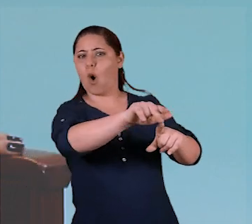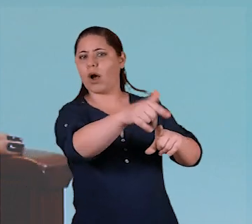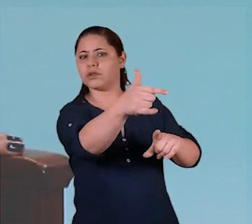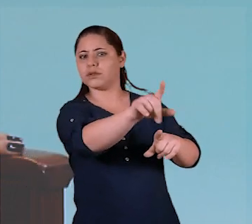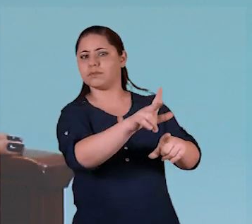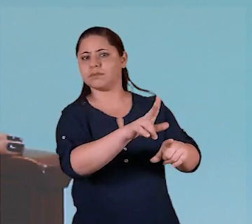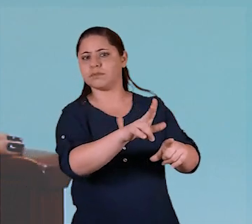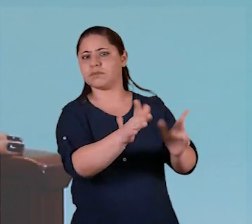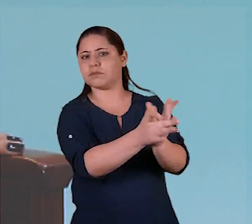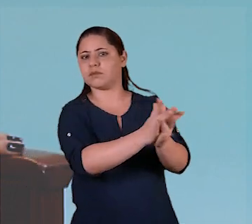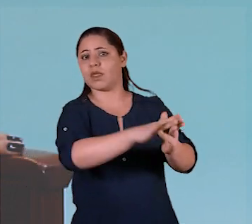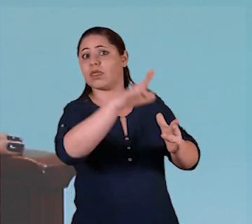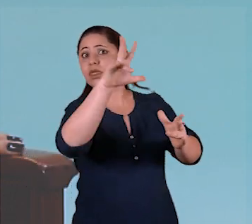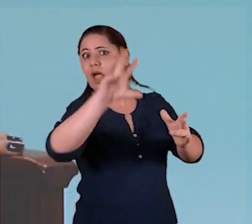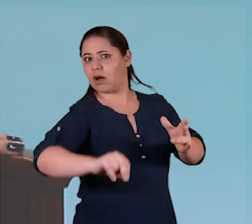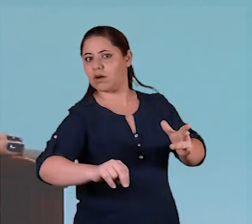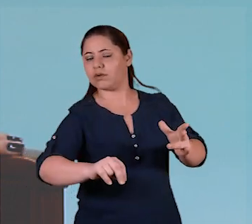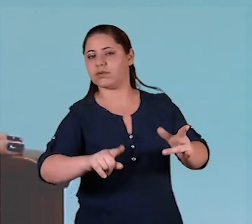estava falando.